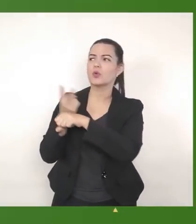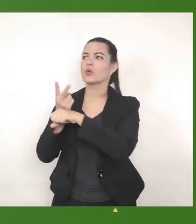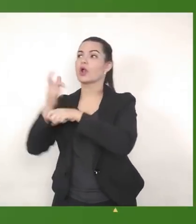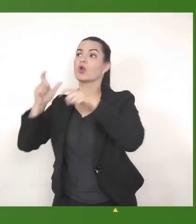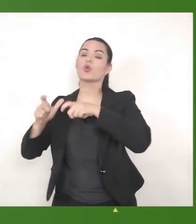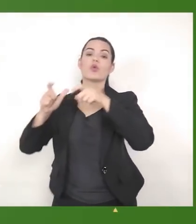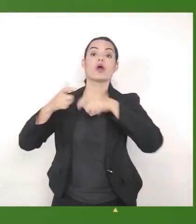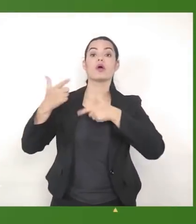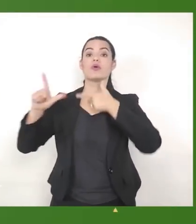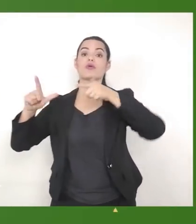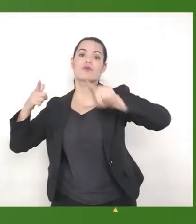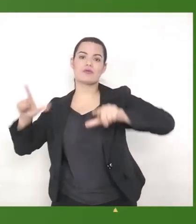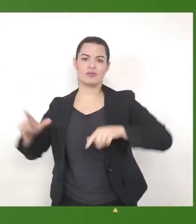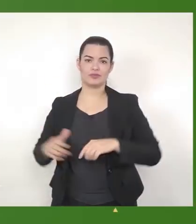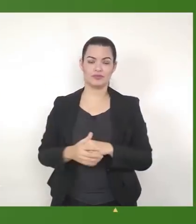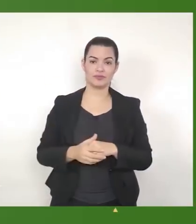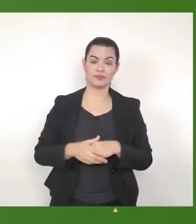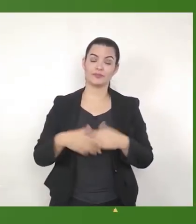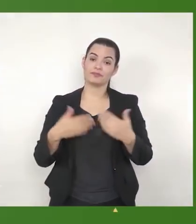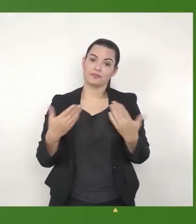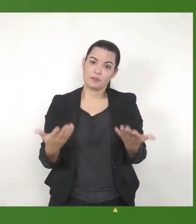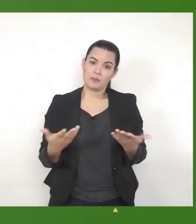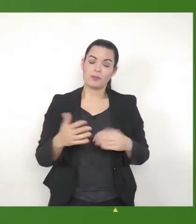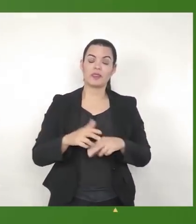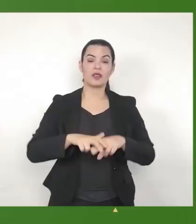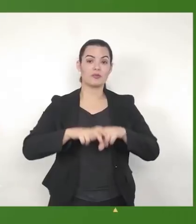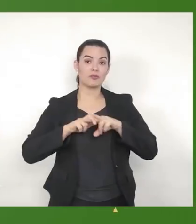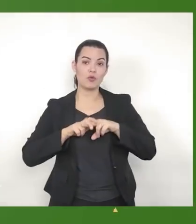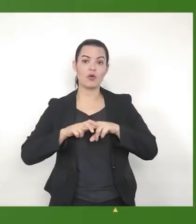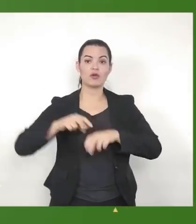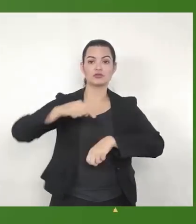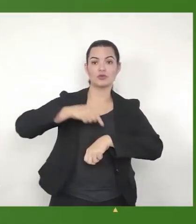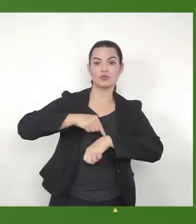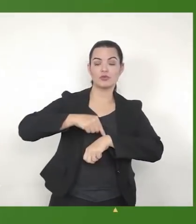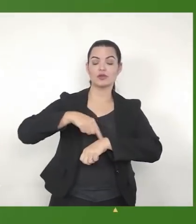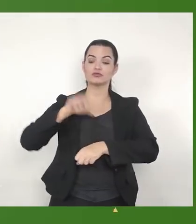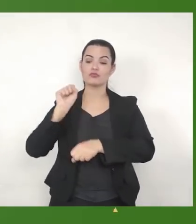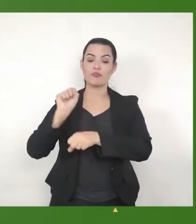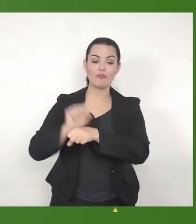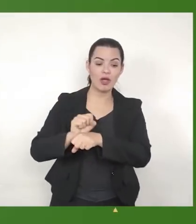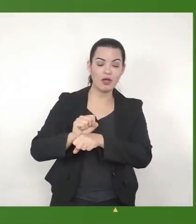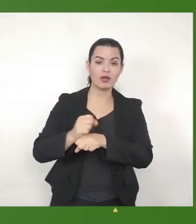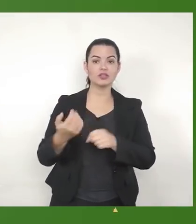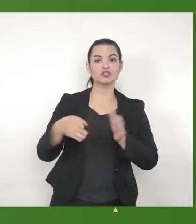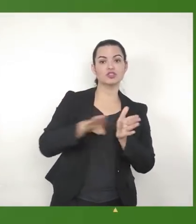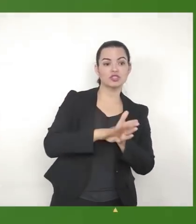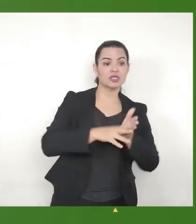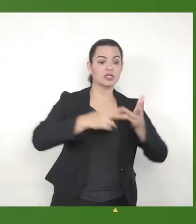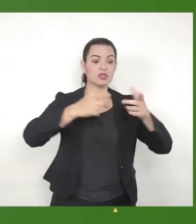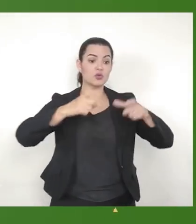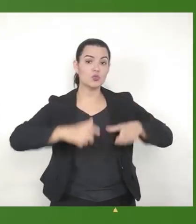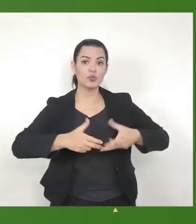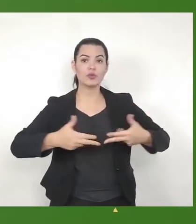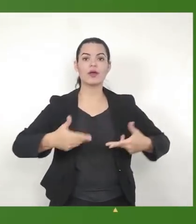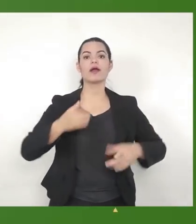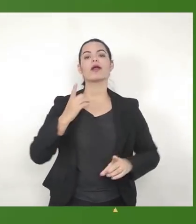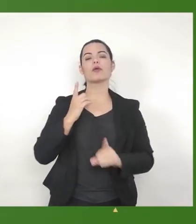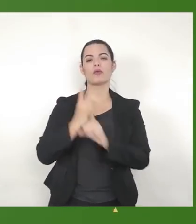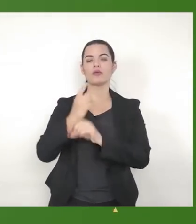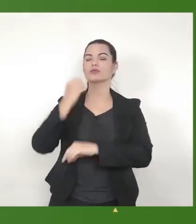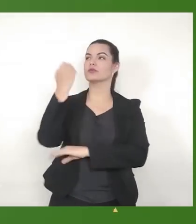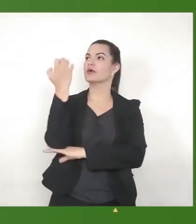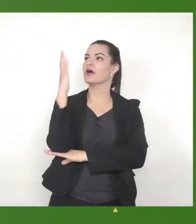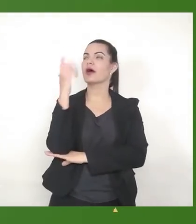naturais de outras áreas. E foi nesses momentos de parada que eles encontraram